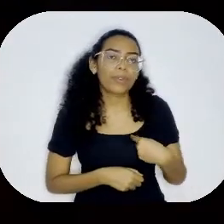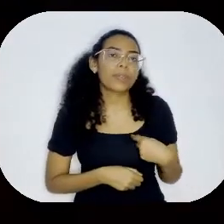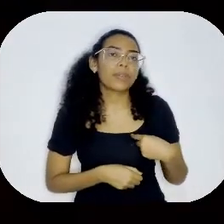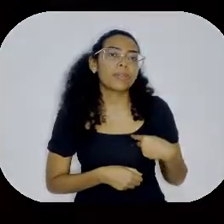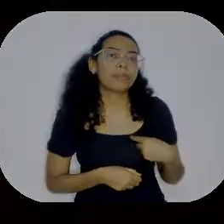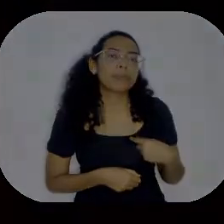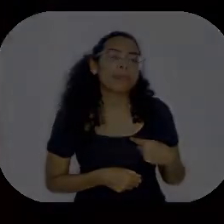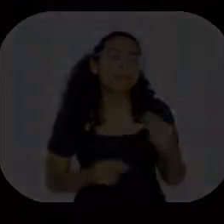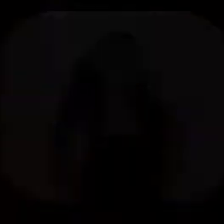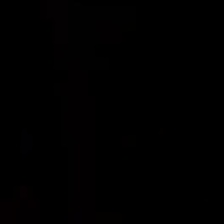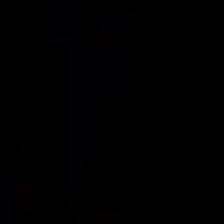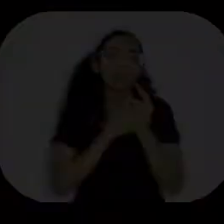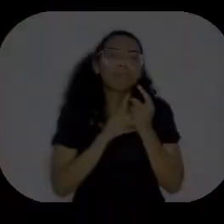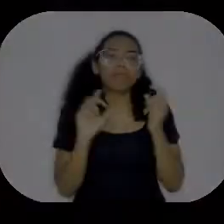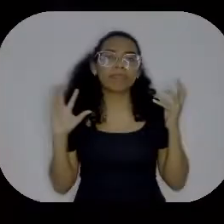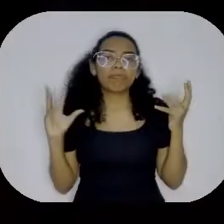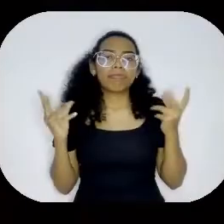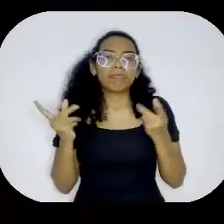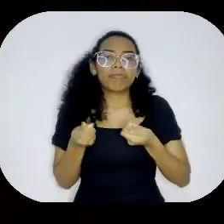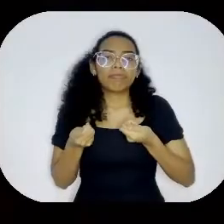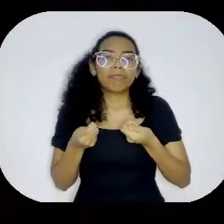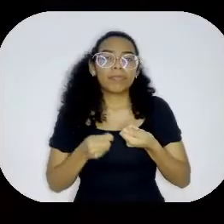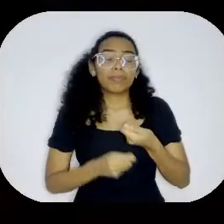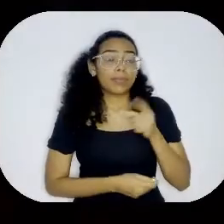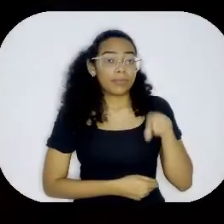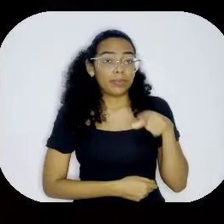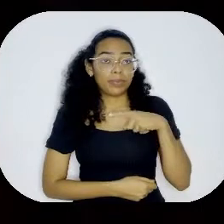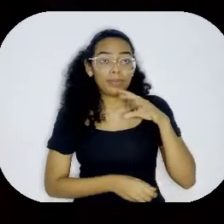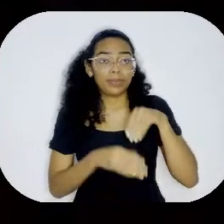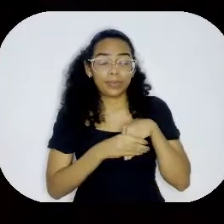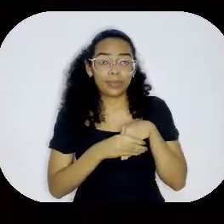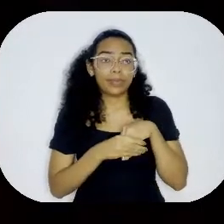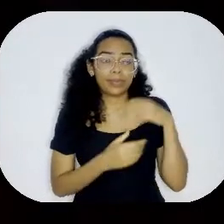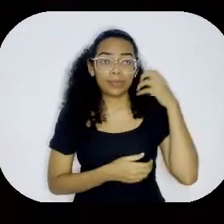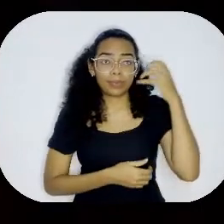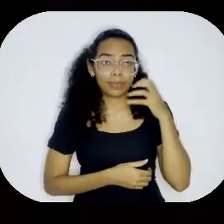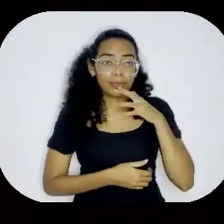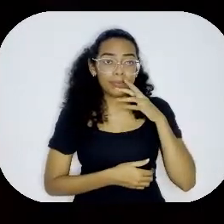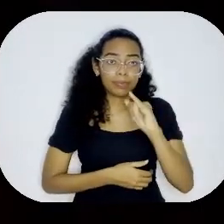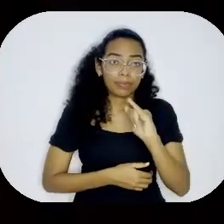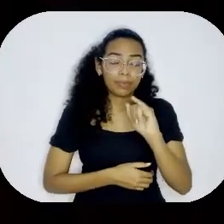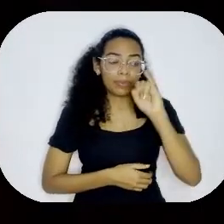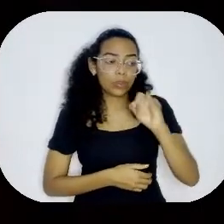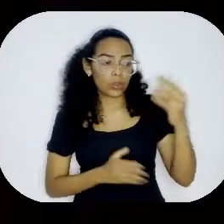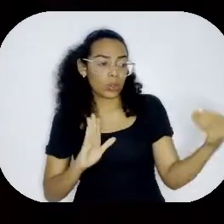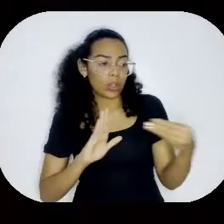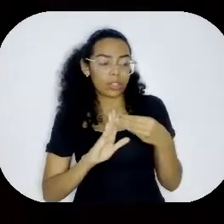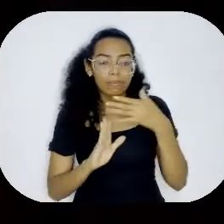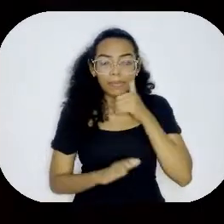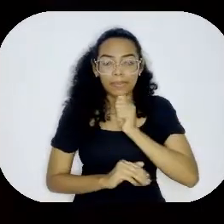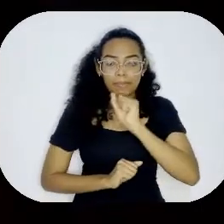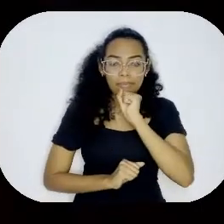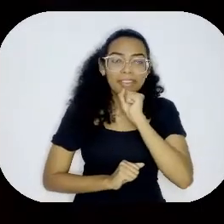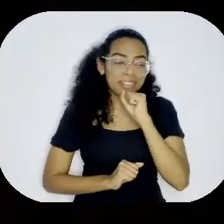construí, são maravilhosos. No disco tem uma música do meu pai que eu cantei, né? E se eu não botasse a da minha mãe também, ia dar confusão mesmo onde